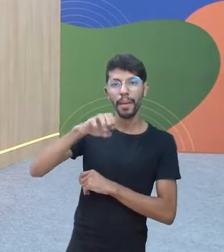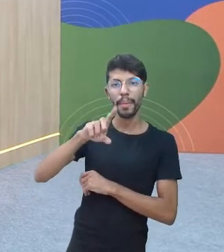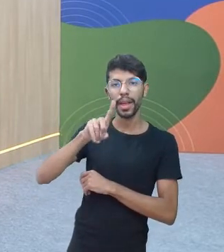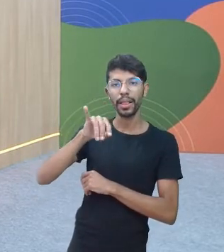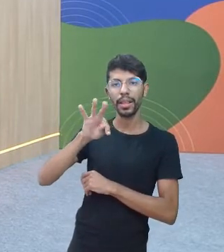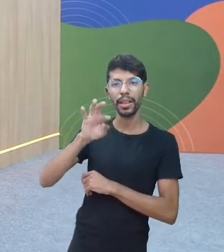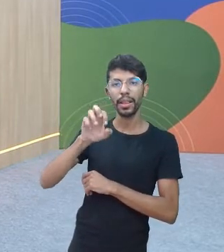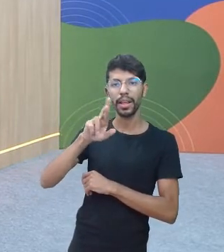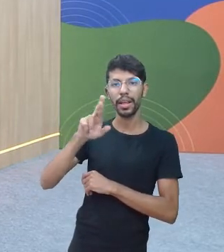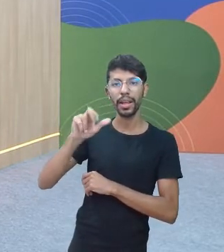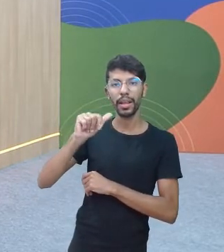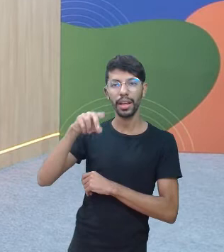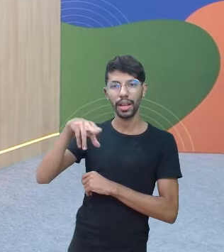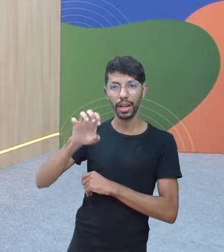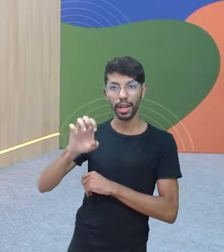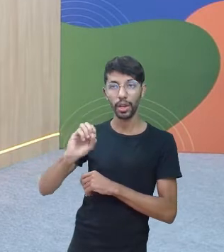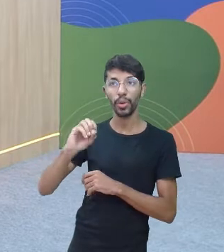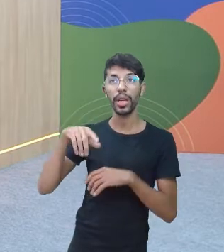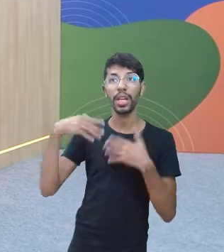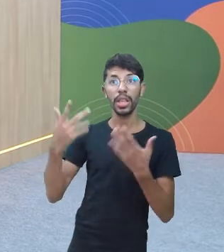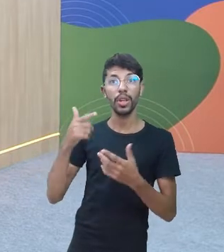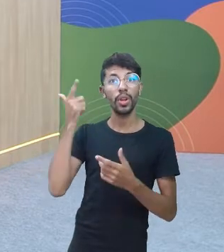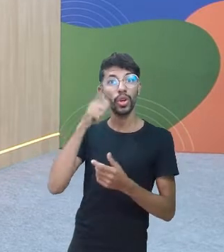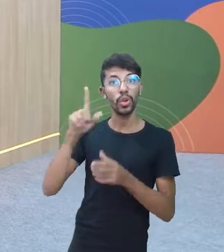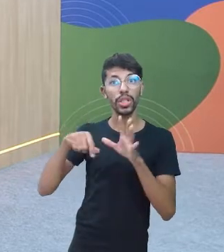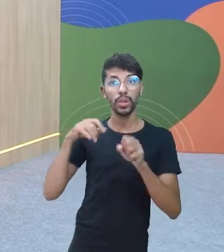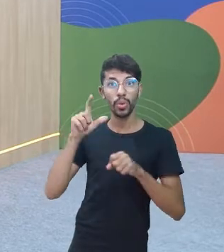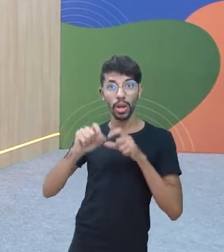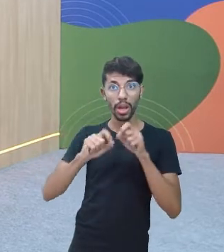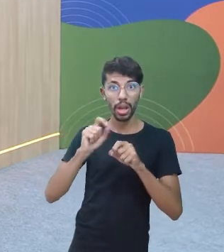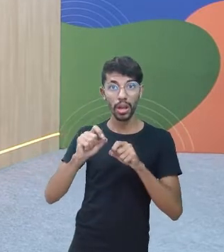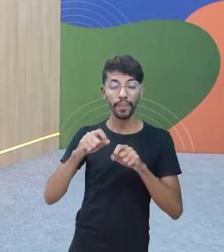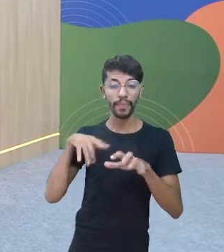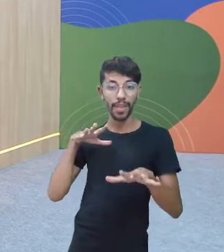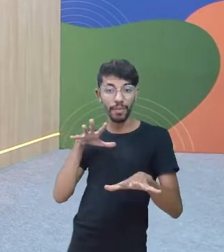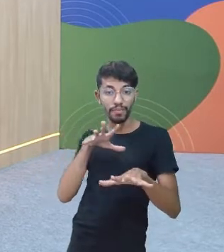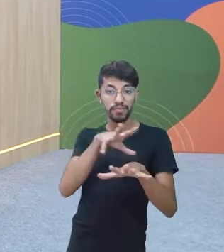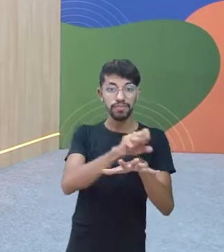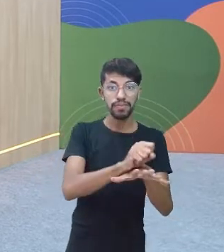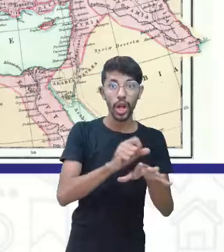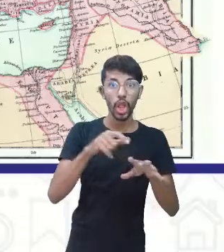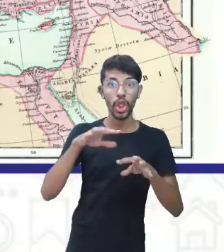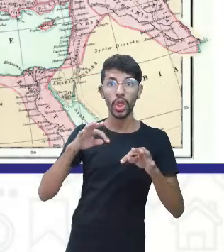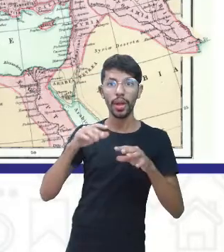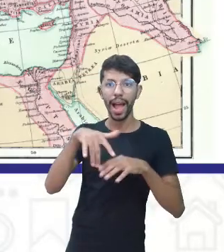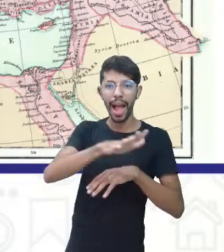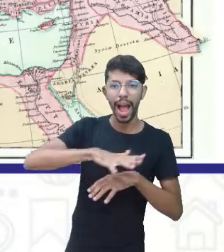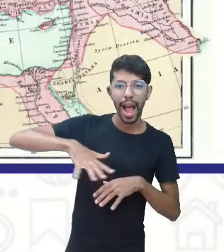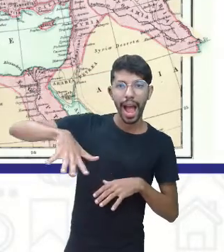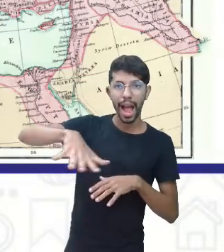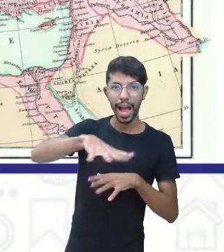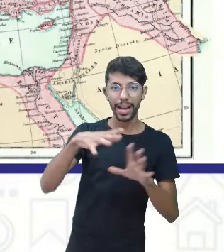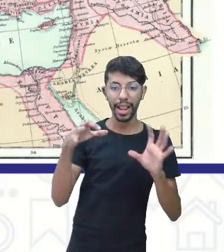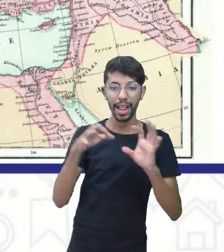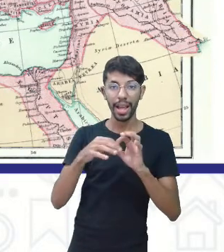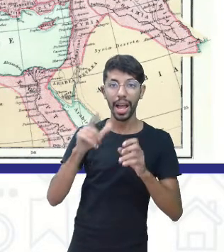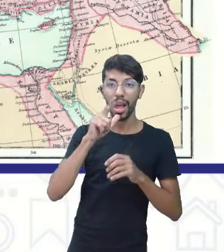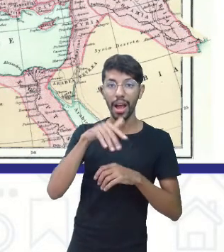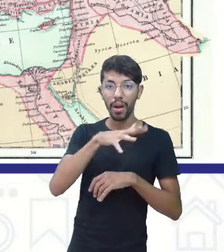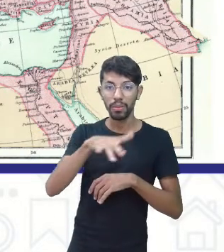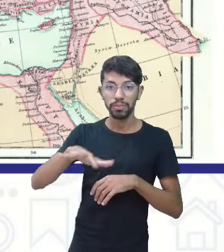romanos conseguiram a proeza de conquistar todo o território em torno do mar Mediterrâneo. Tá certo?